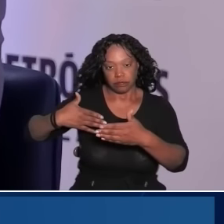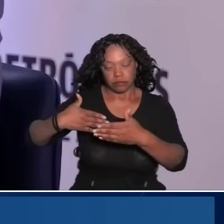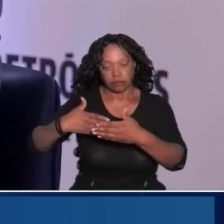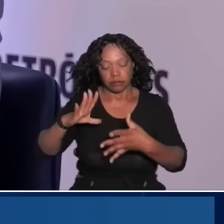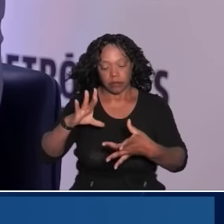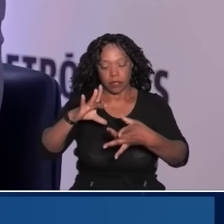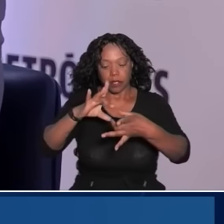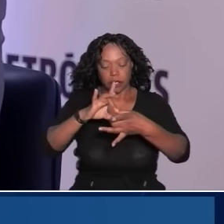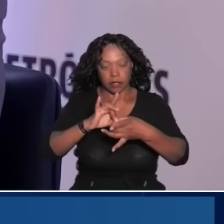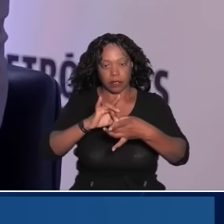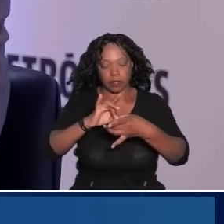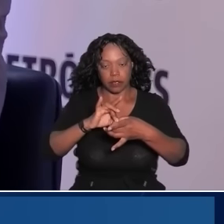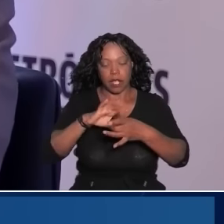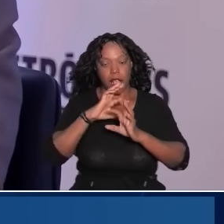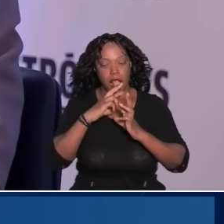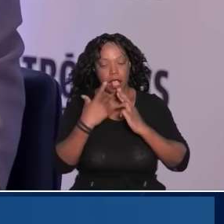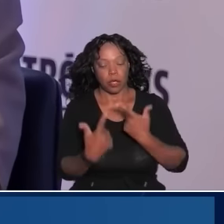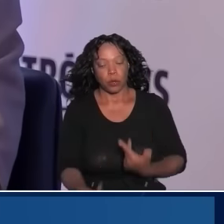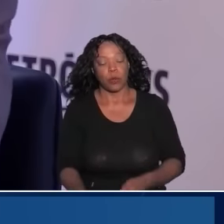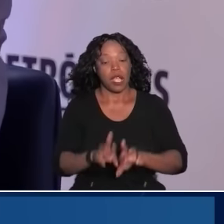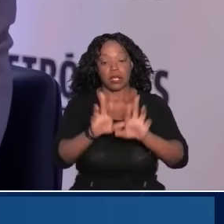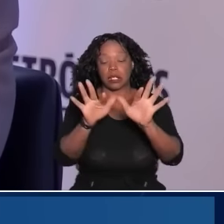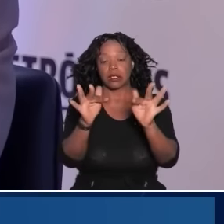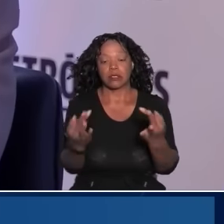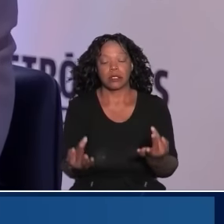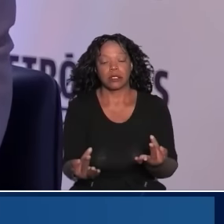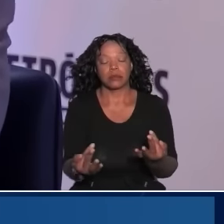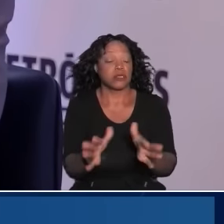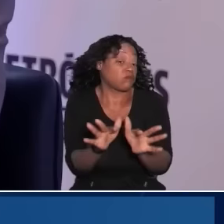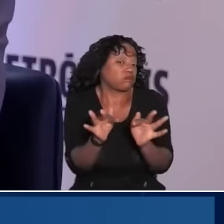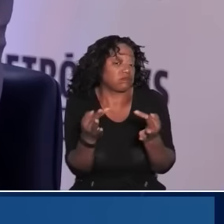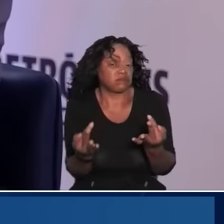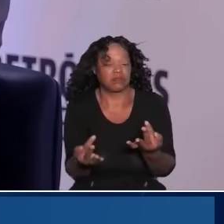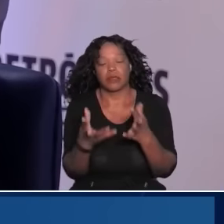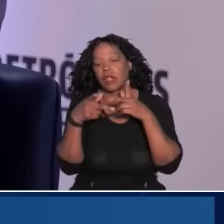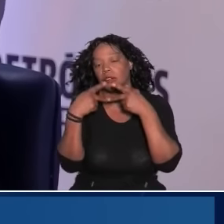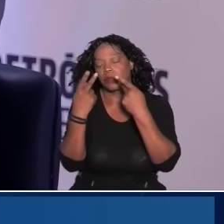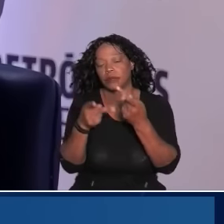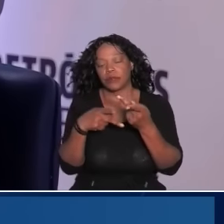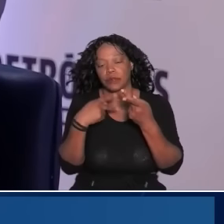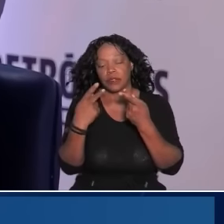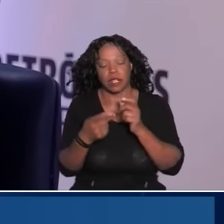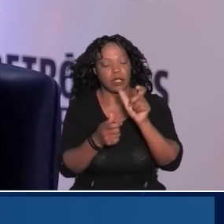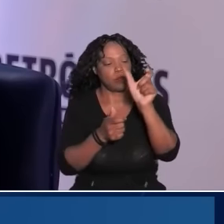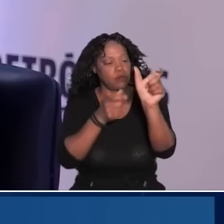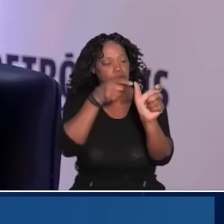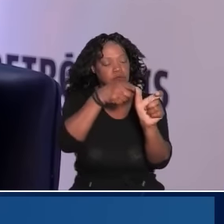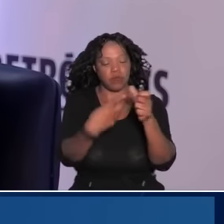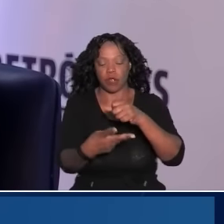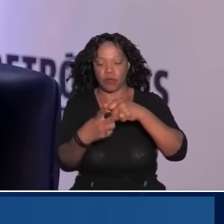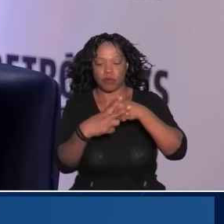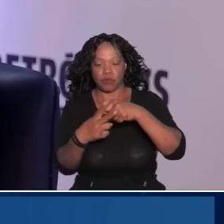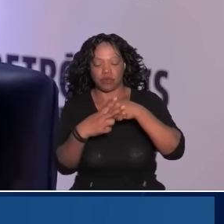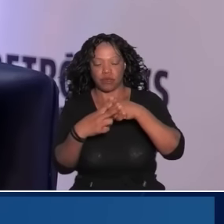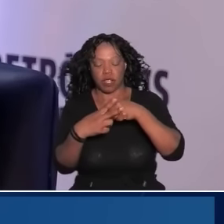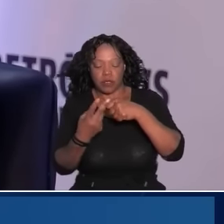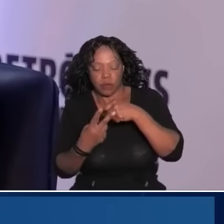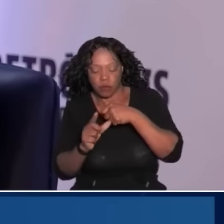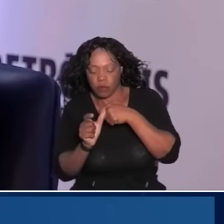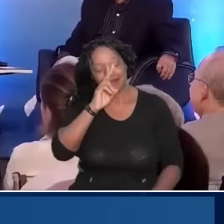Brasil, a única coisa que a gente tem em termos de regulação são as normas editadas pelo Tribunal Superior Eleitoral